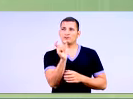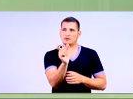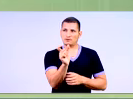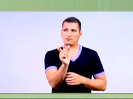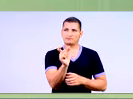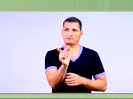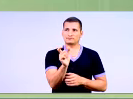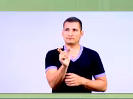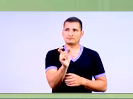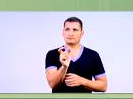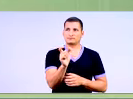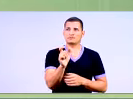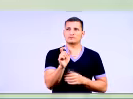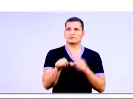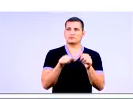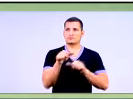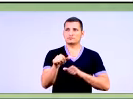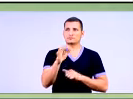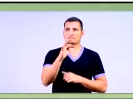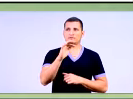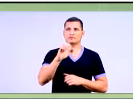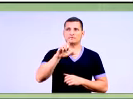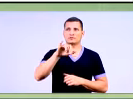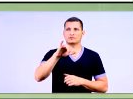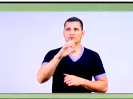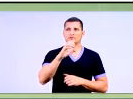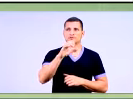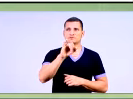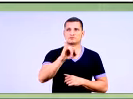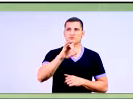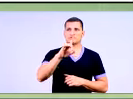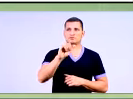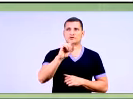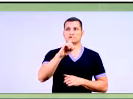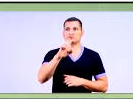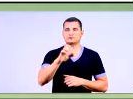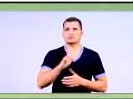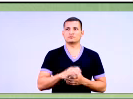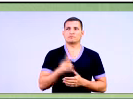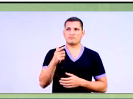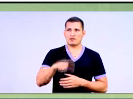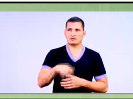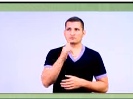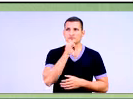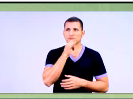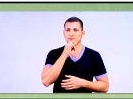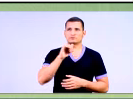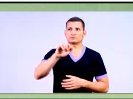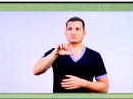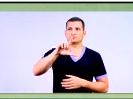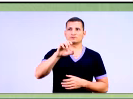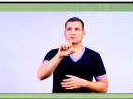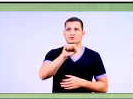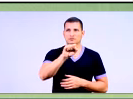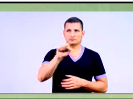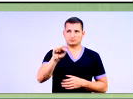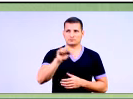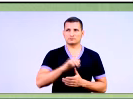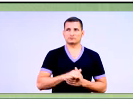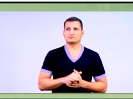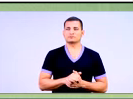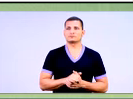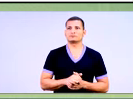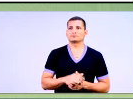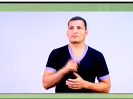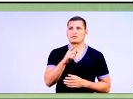torna felicidade. Mais alguns exemplos com less, né? Aqui, mais uma vez, mostrando